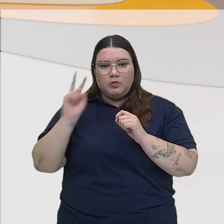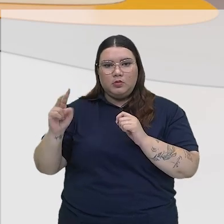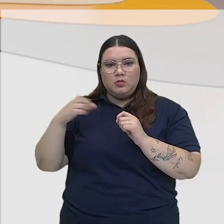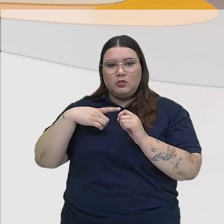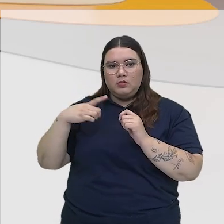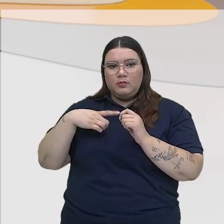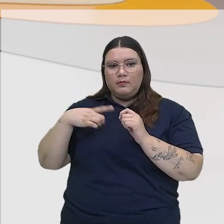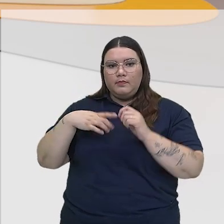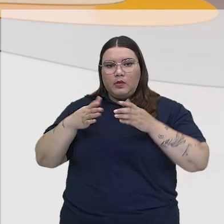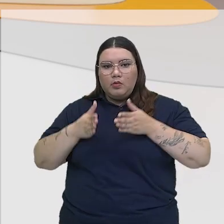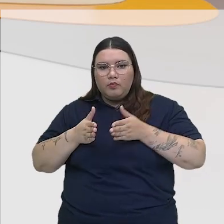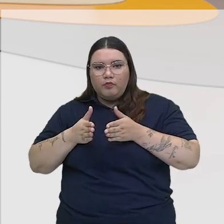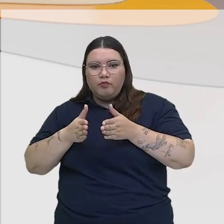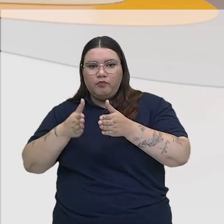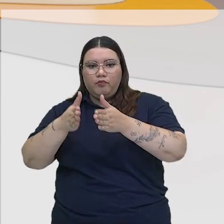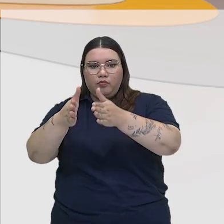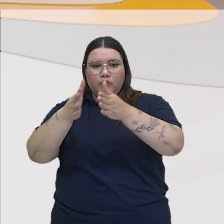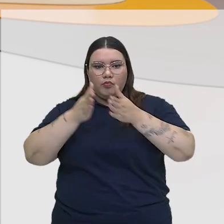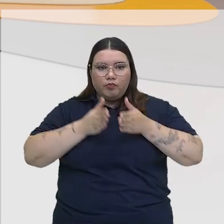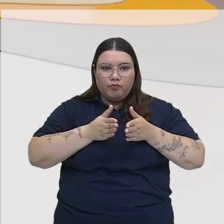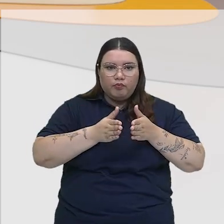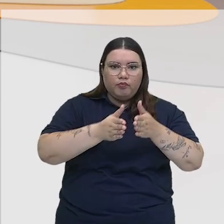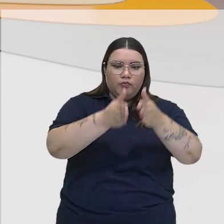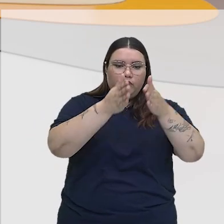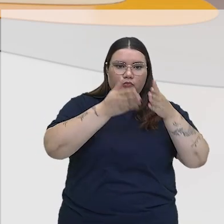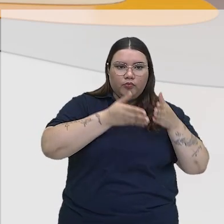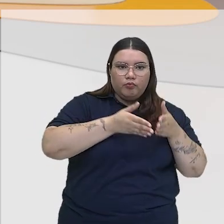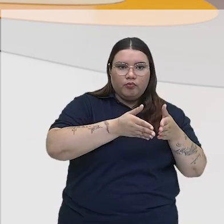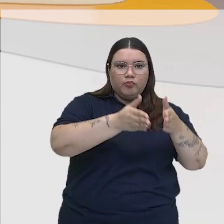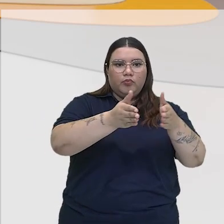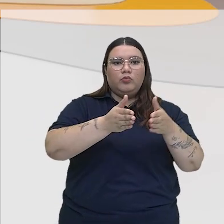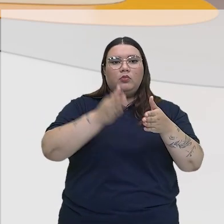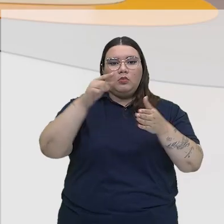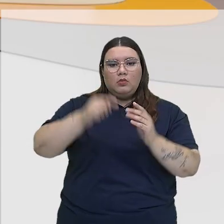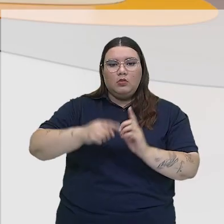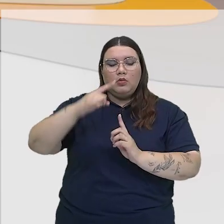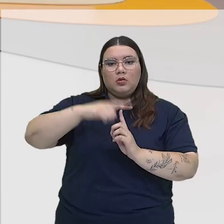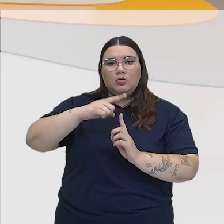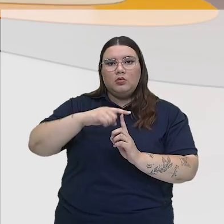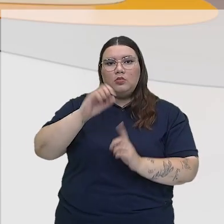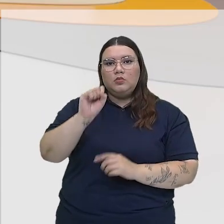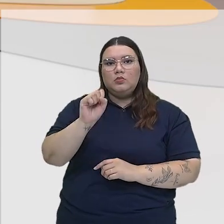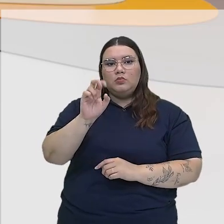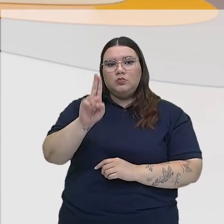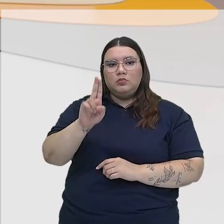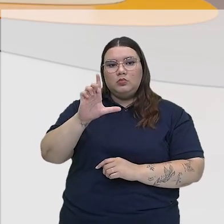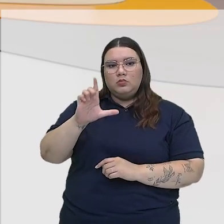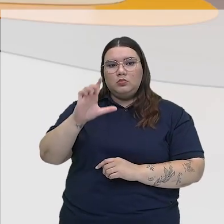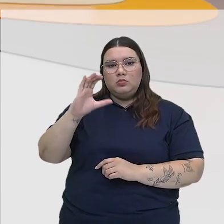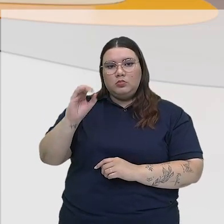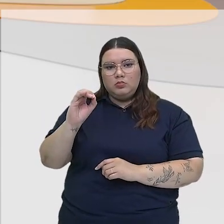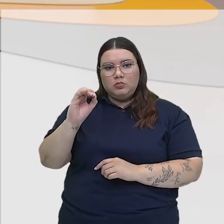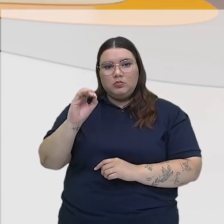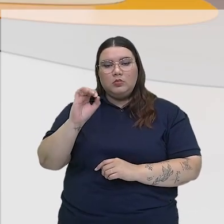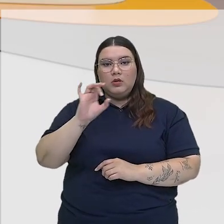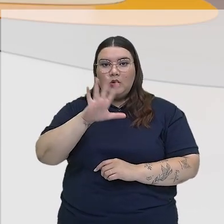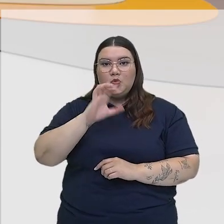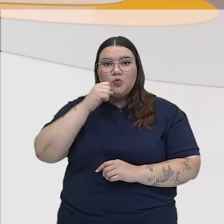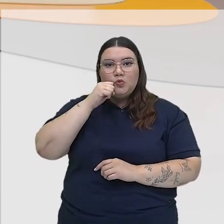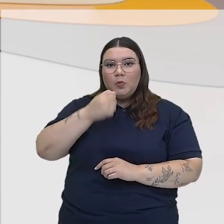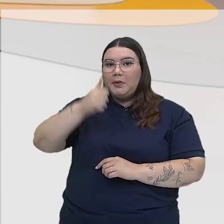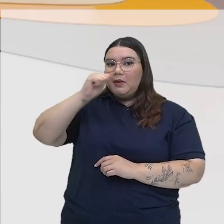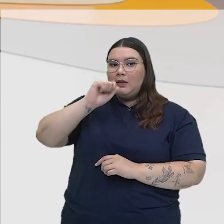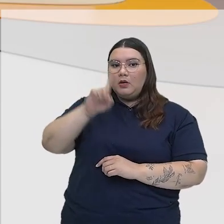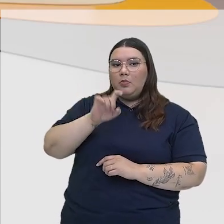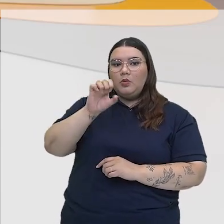cada um aqui, ó, um caminho. Esse caminho, né, que foi cavado é um sulco. Então, sulco, não suco de bebê.